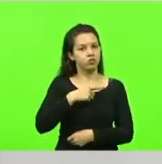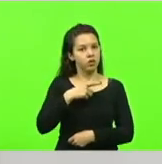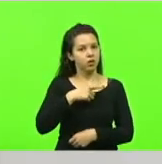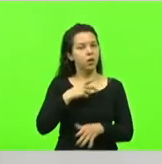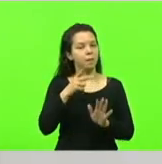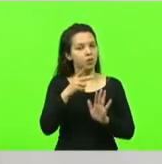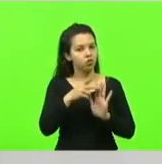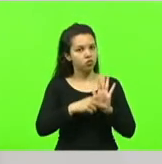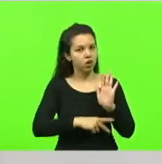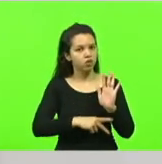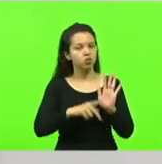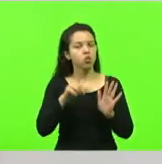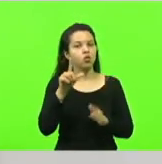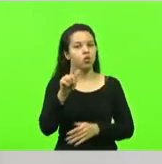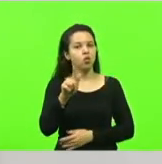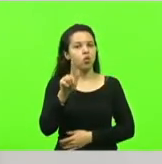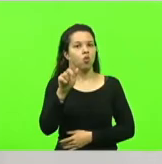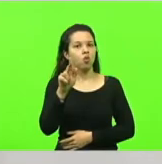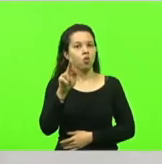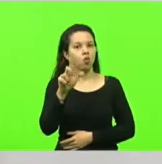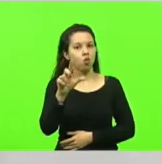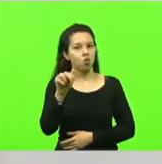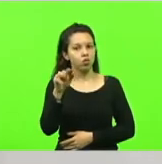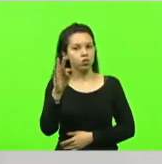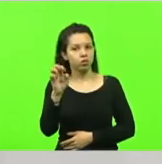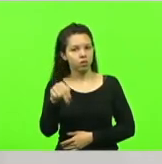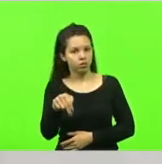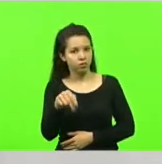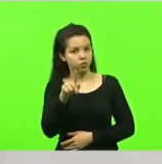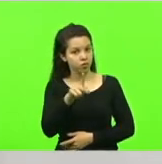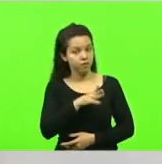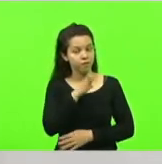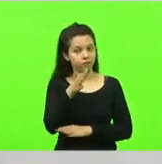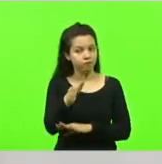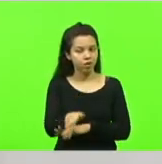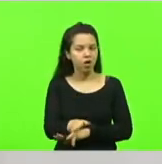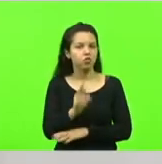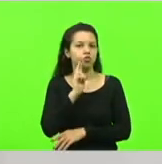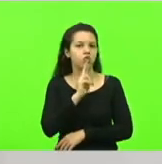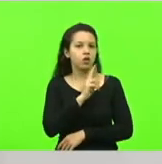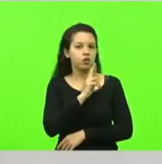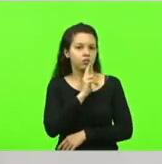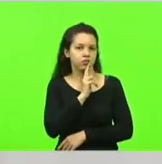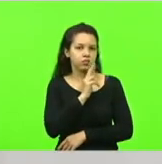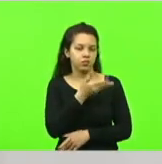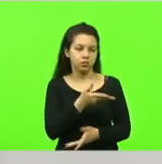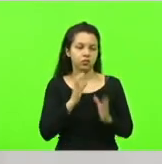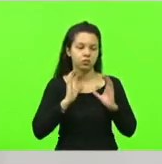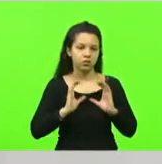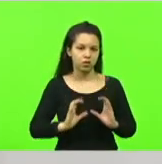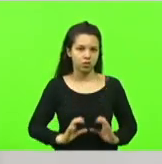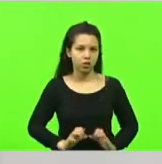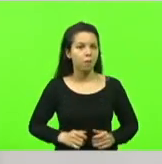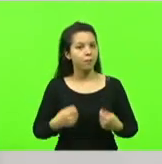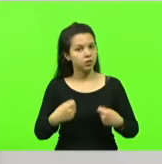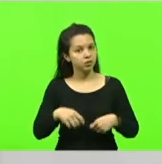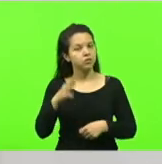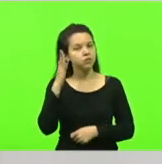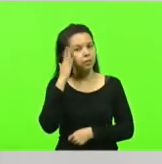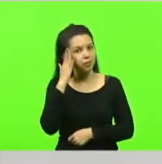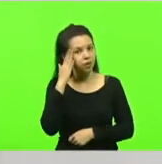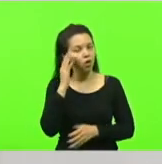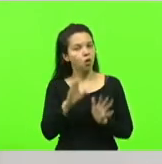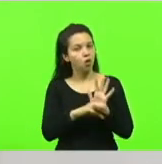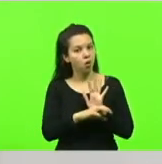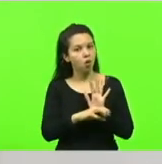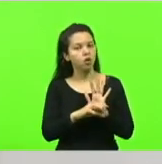que você vai num restaurante e o cidadão tem o direito de saber, através lá do Código de Defesa do Consumidor, se